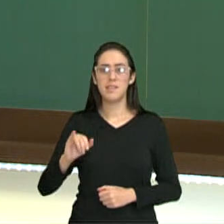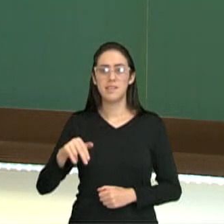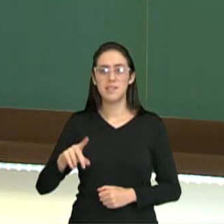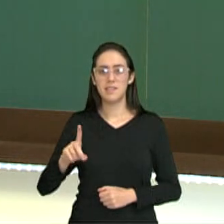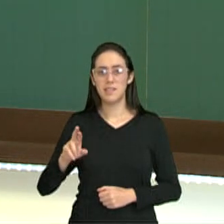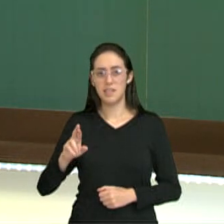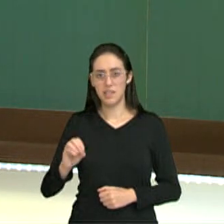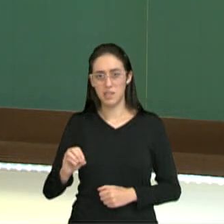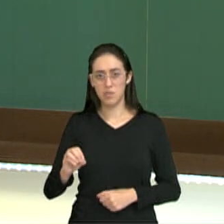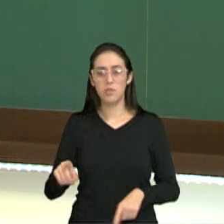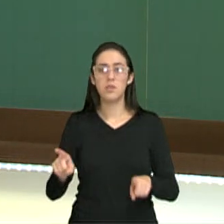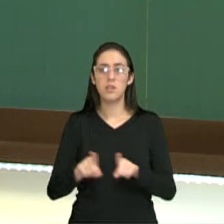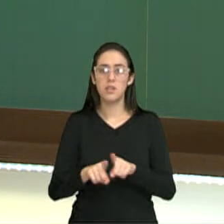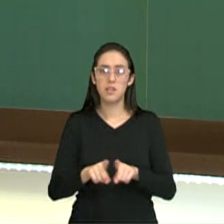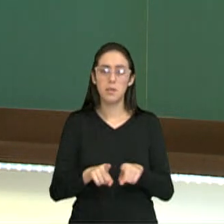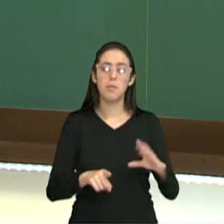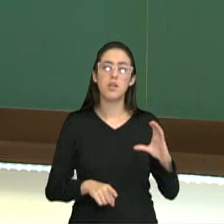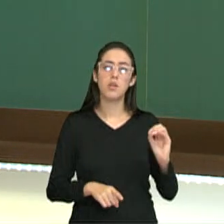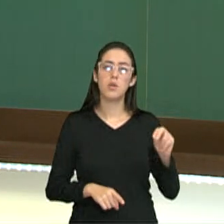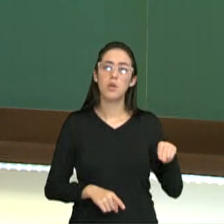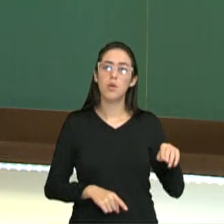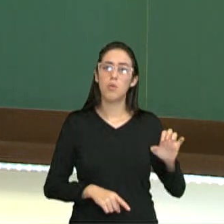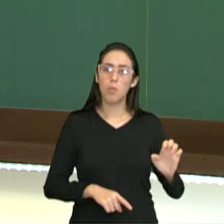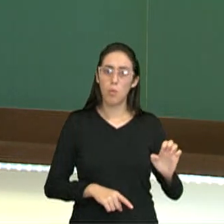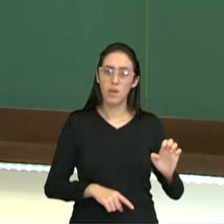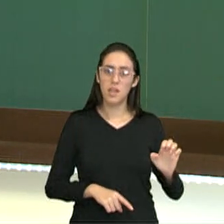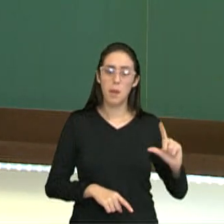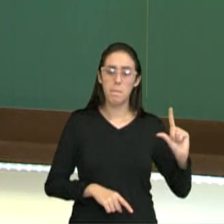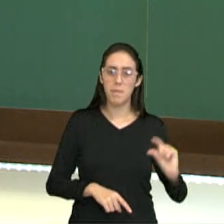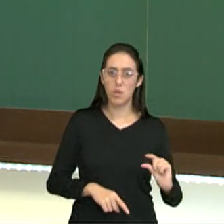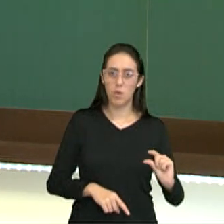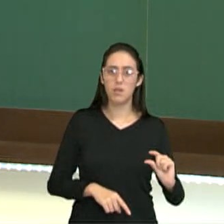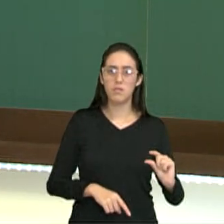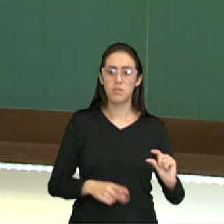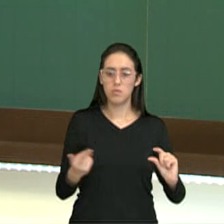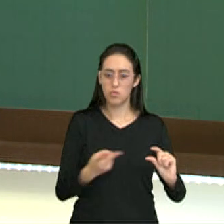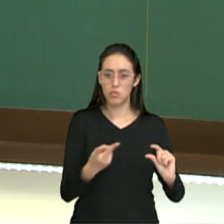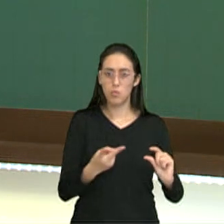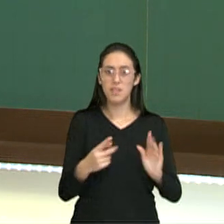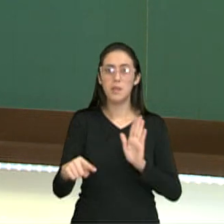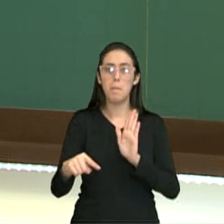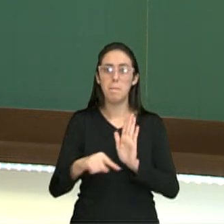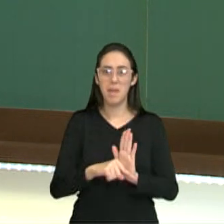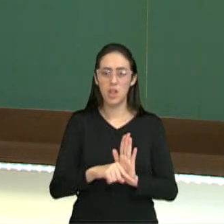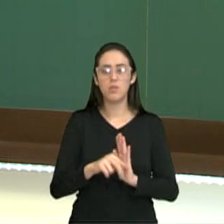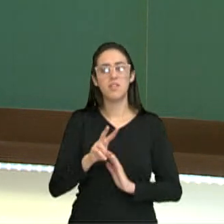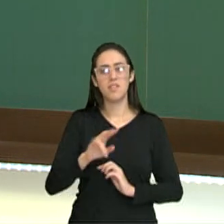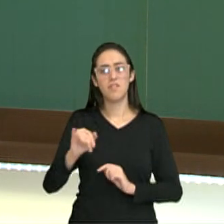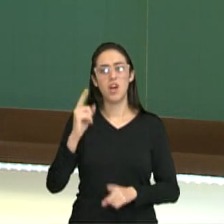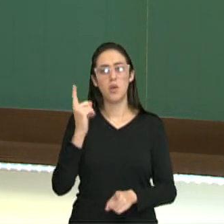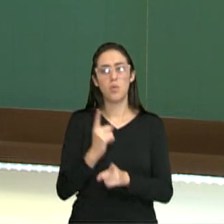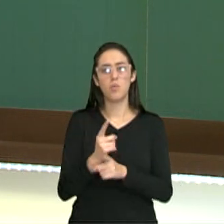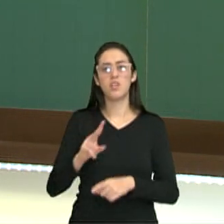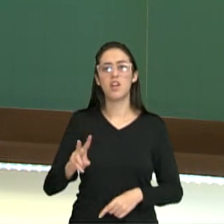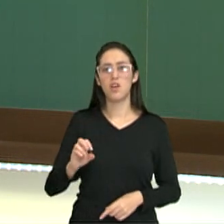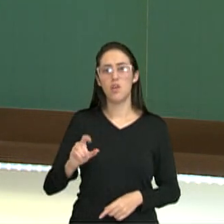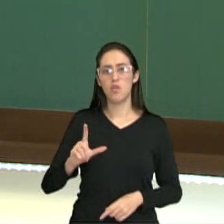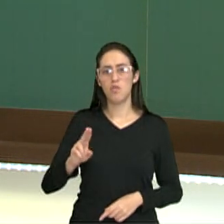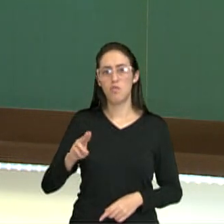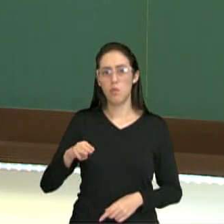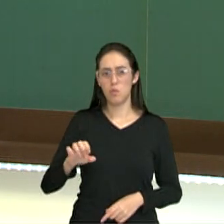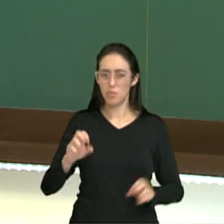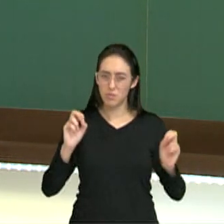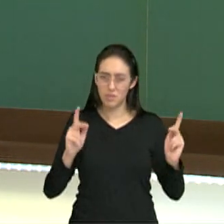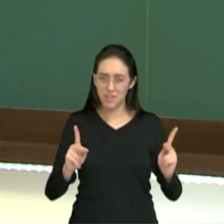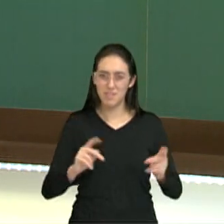volume do cone menor. A diferença entre os dois vai dar exatamente o volume do nosso tronco.